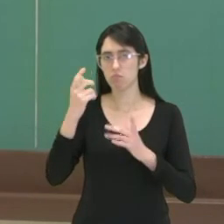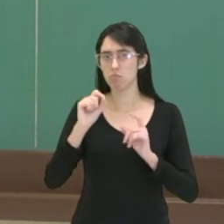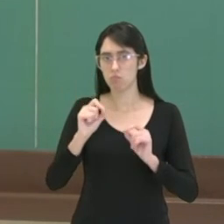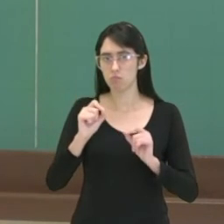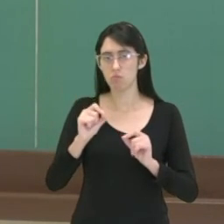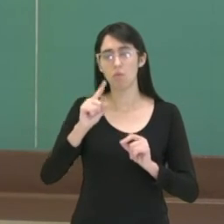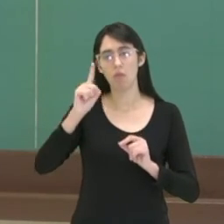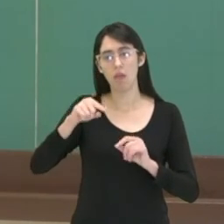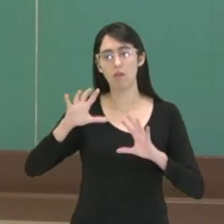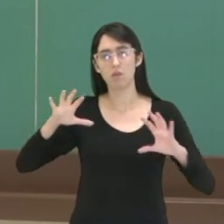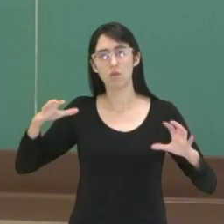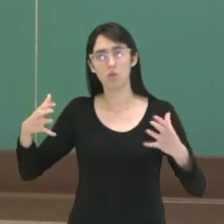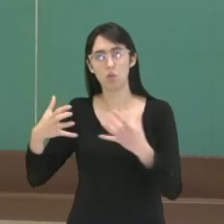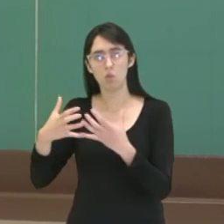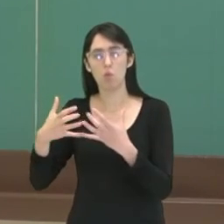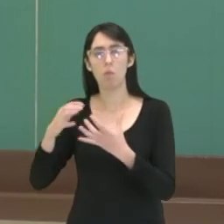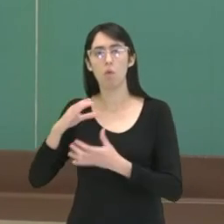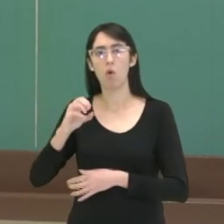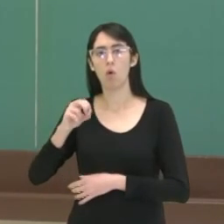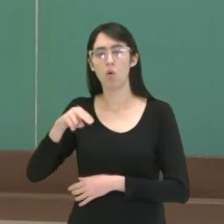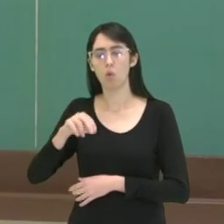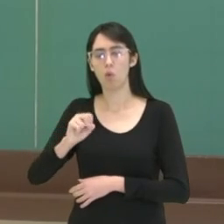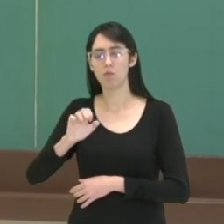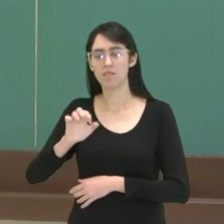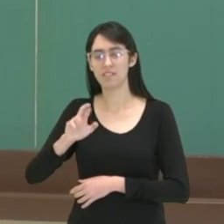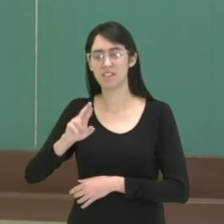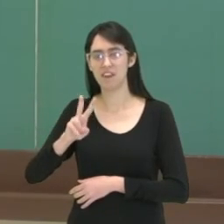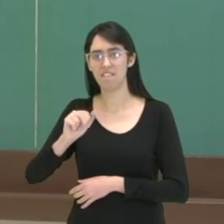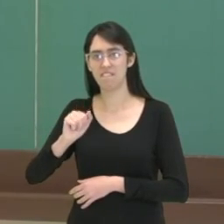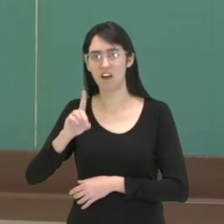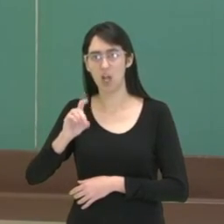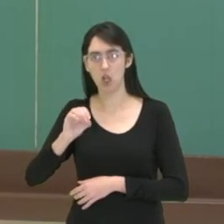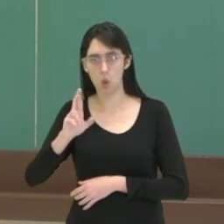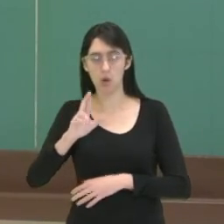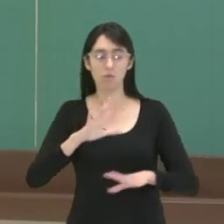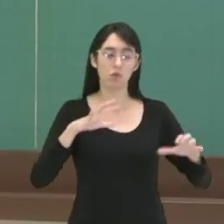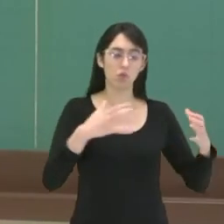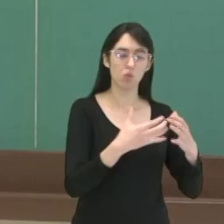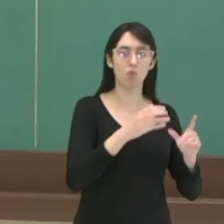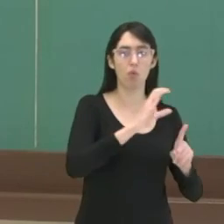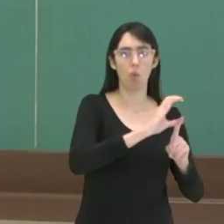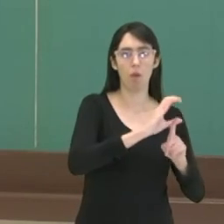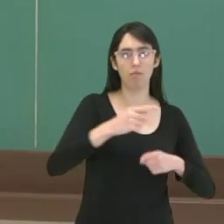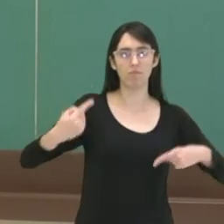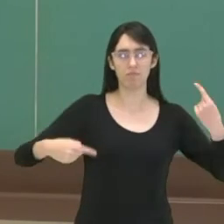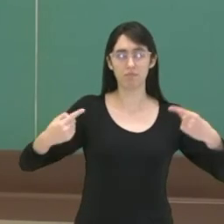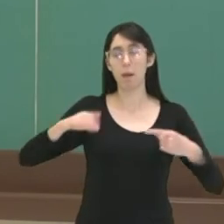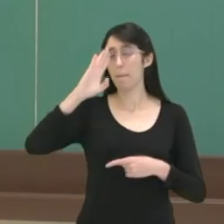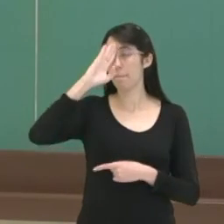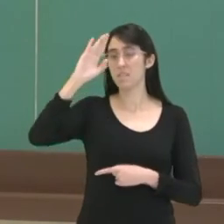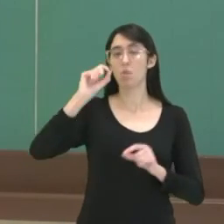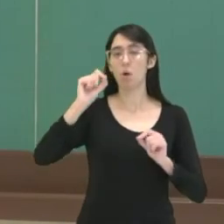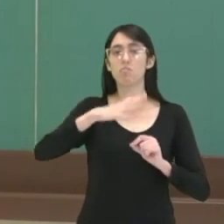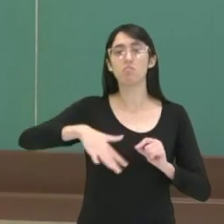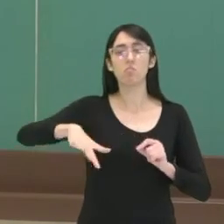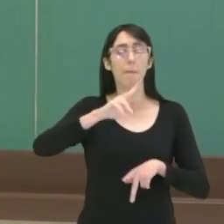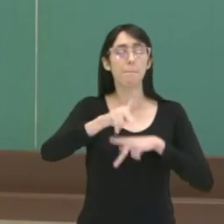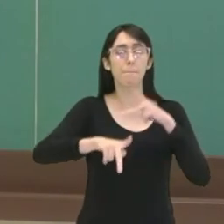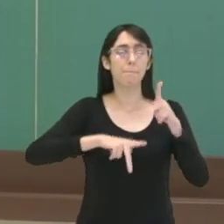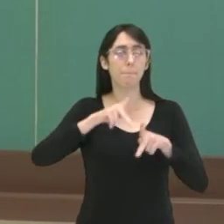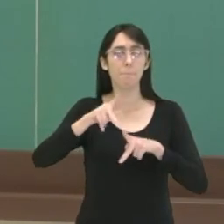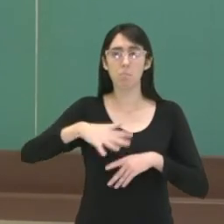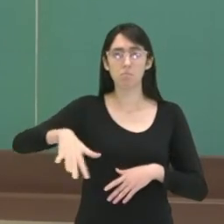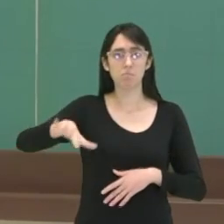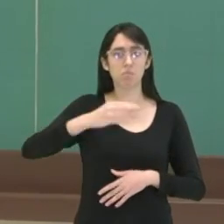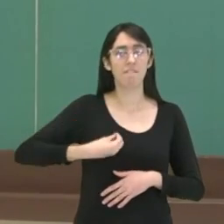entre conservadores e comunistas. Ela acontece principalmente entre os populares, né, entre as pessoas que